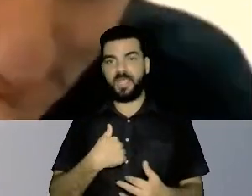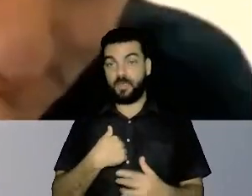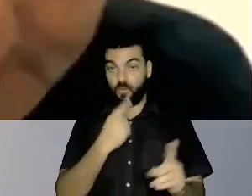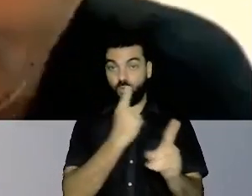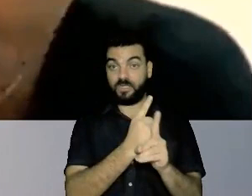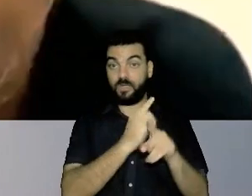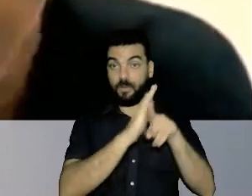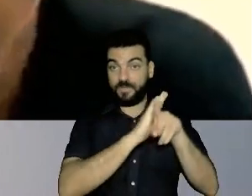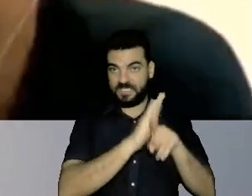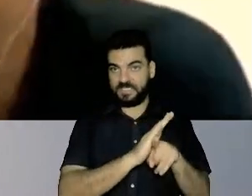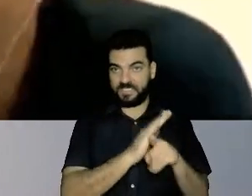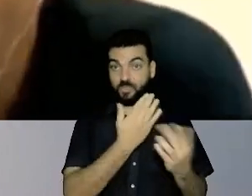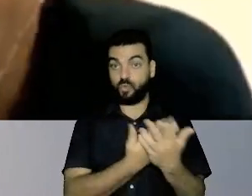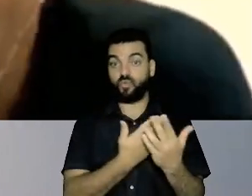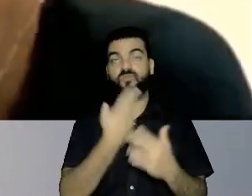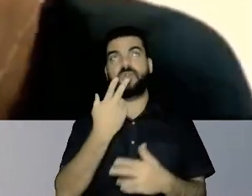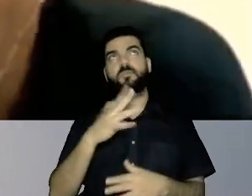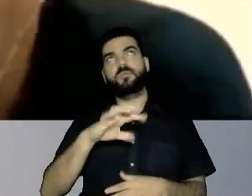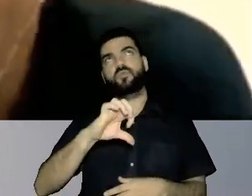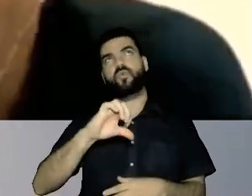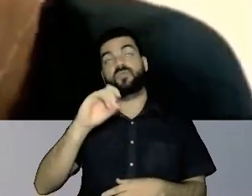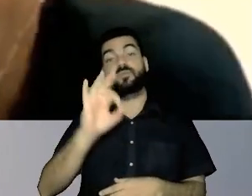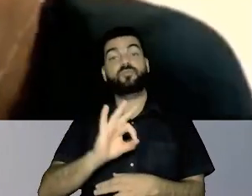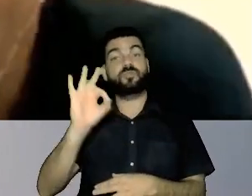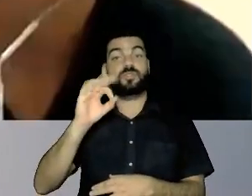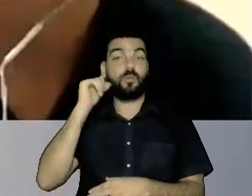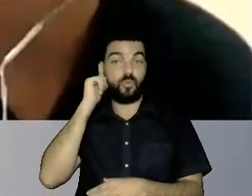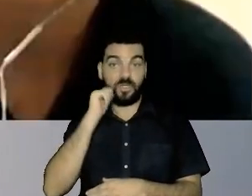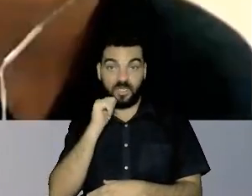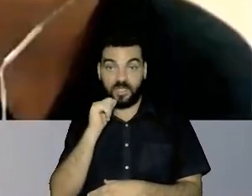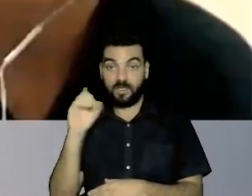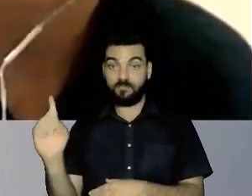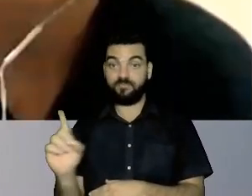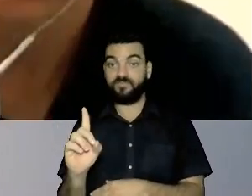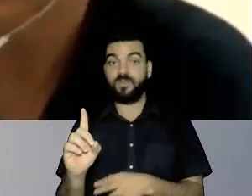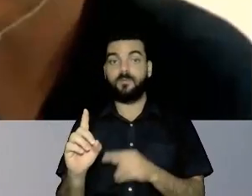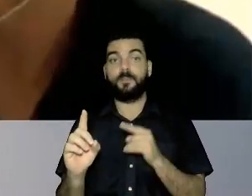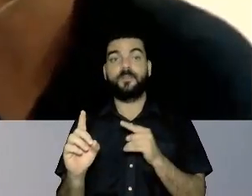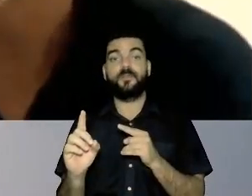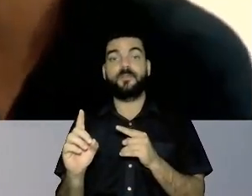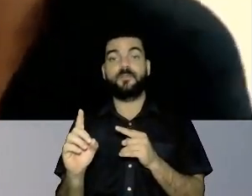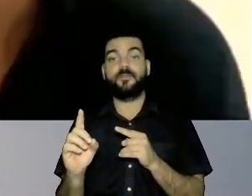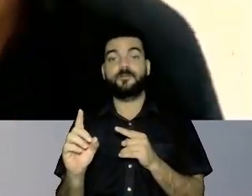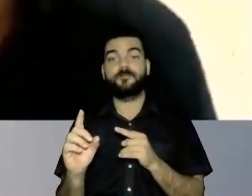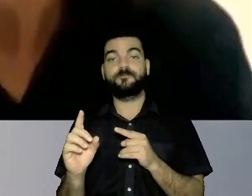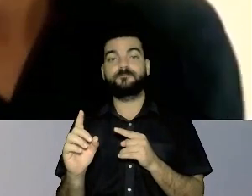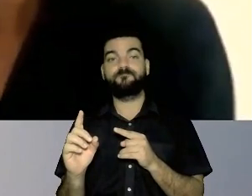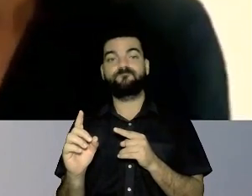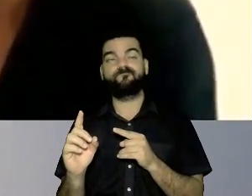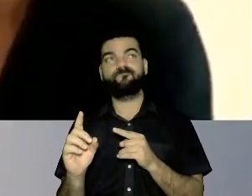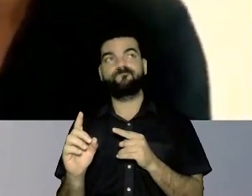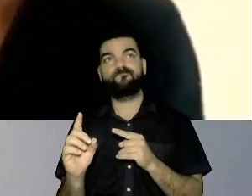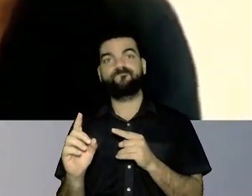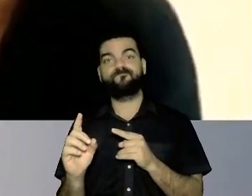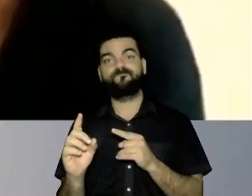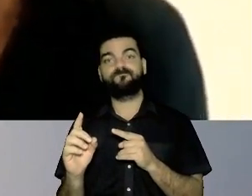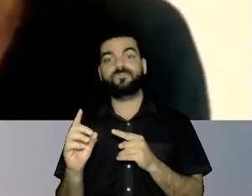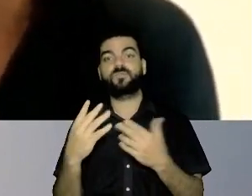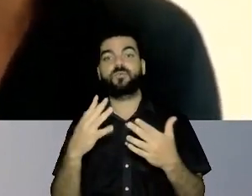talvez trouxesse mais segurança às mulheres, né? Encontrei uma pesquisa que diz que 90% das